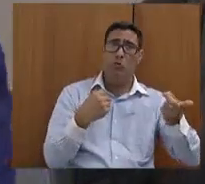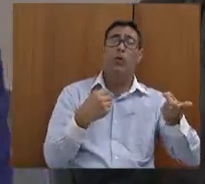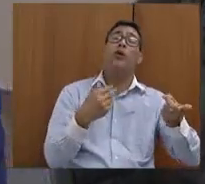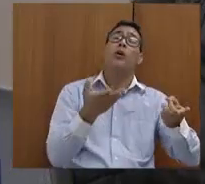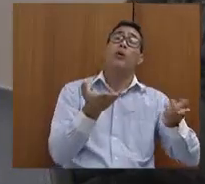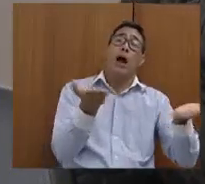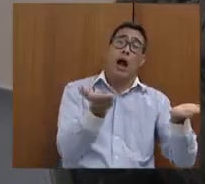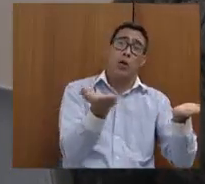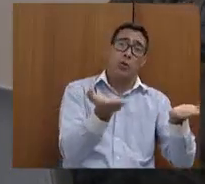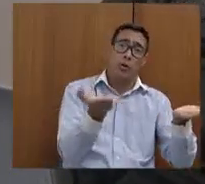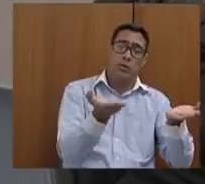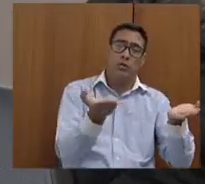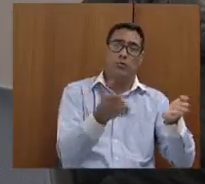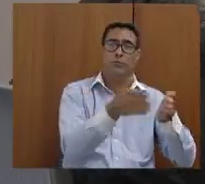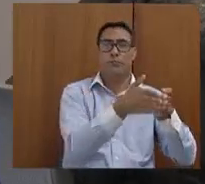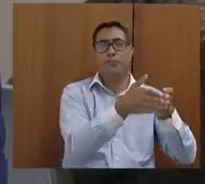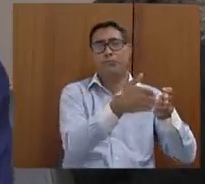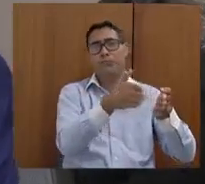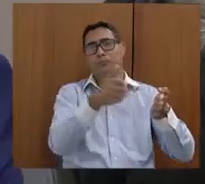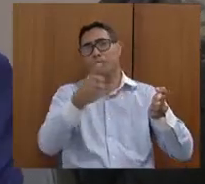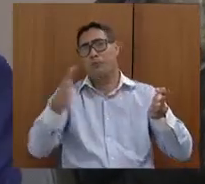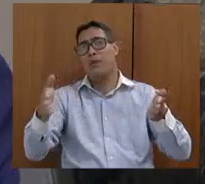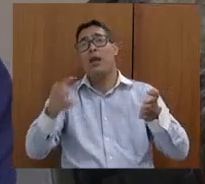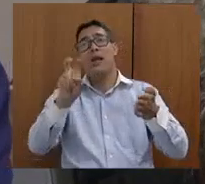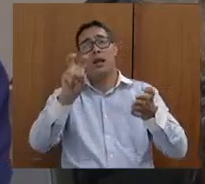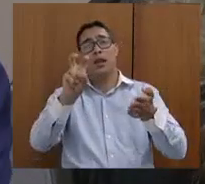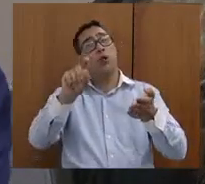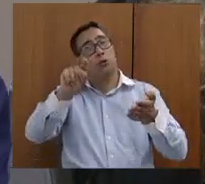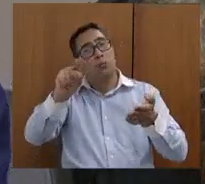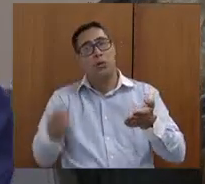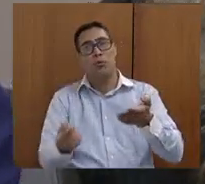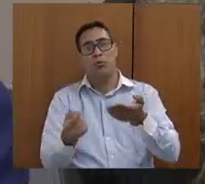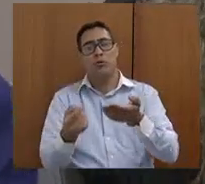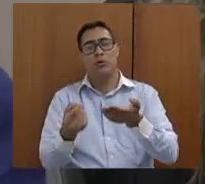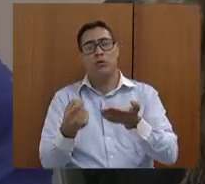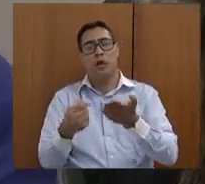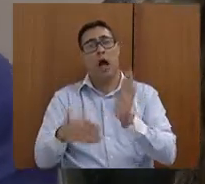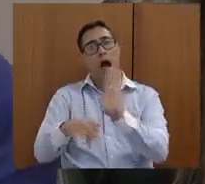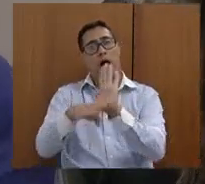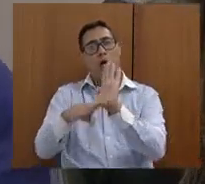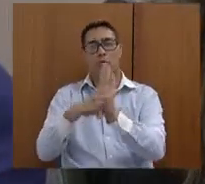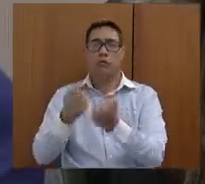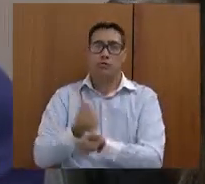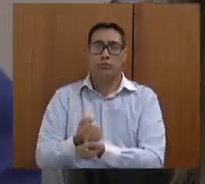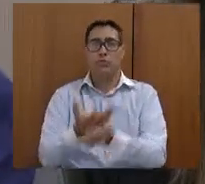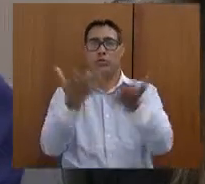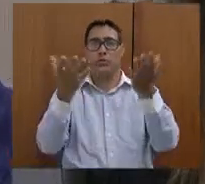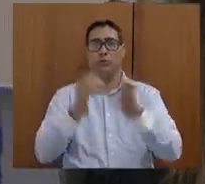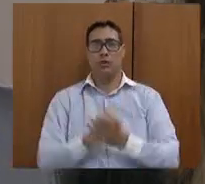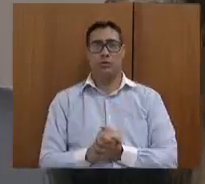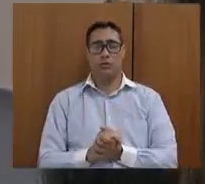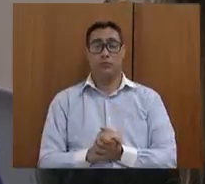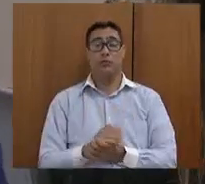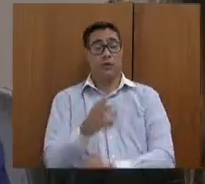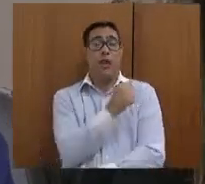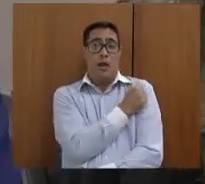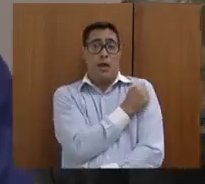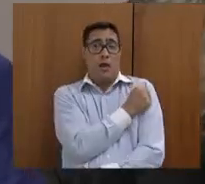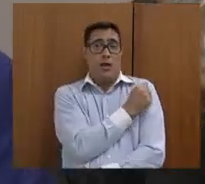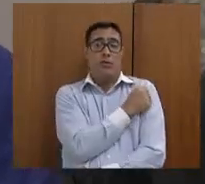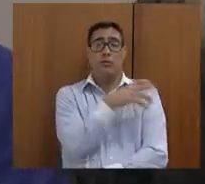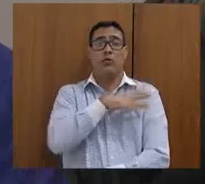estamos a mais de 5.000 auxílios estudantes beneficiados